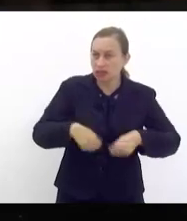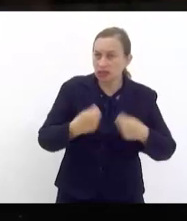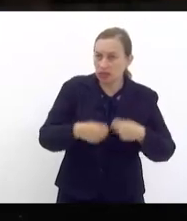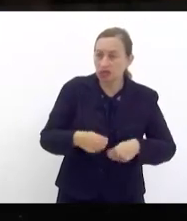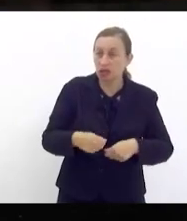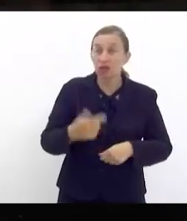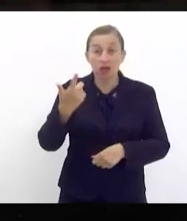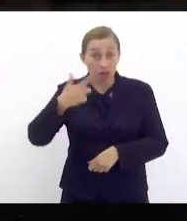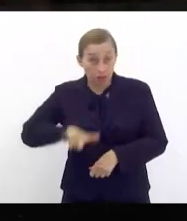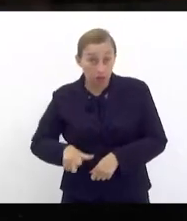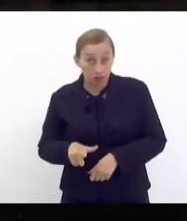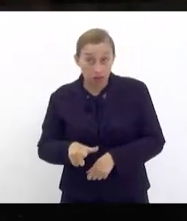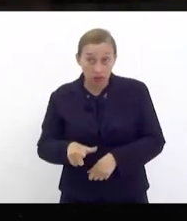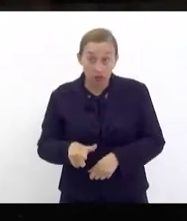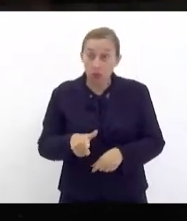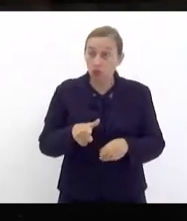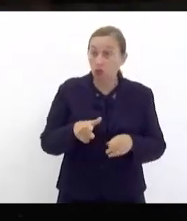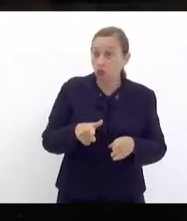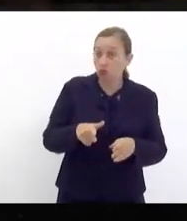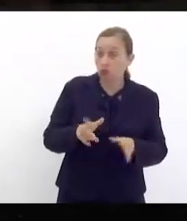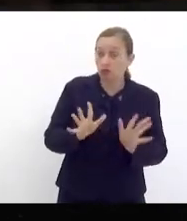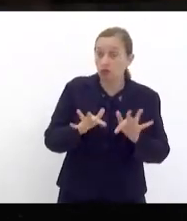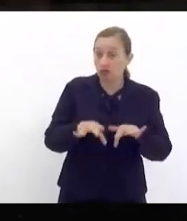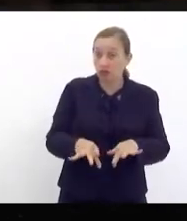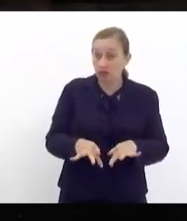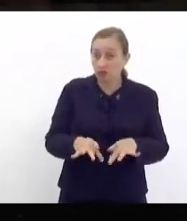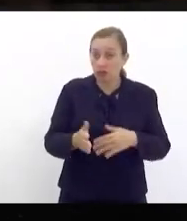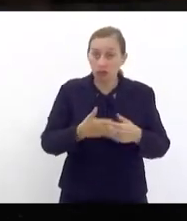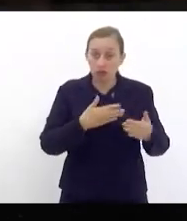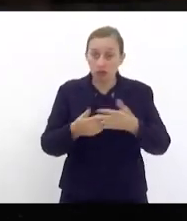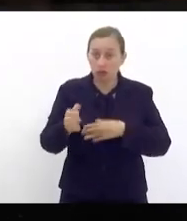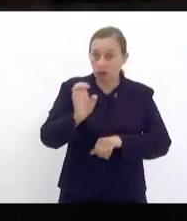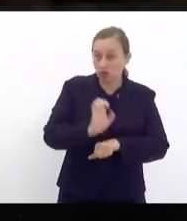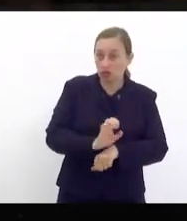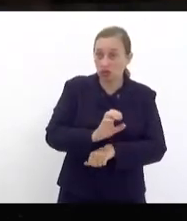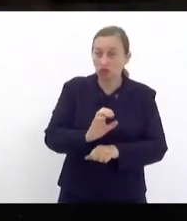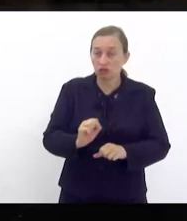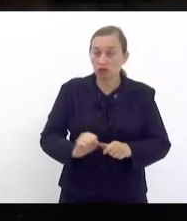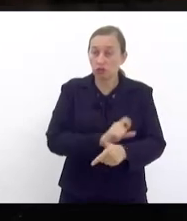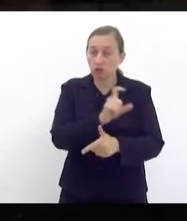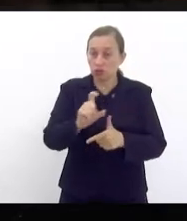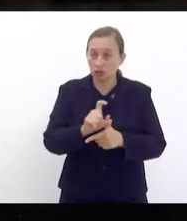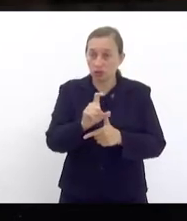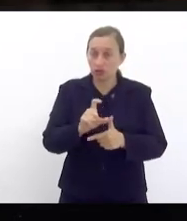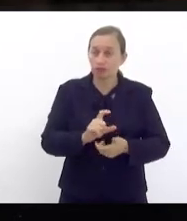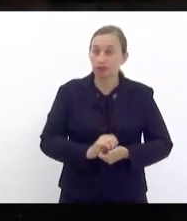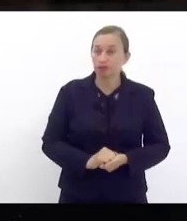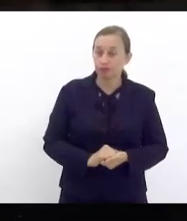deve ser a orientação final de qualquer Estado, de qualquer poder executivo.